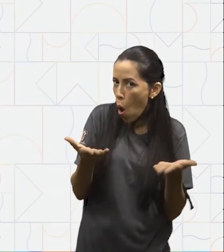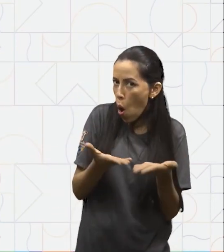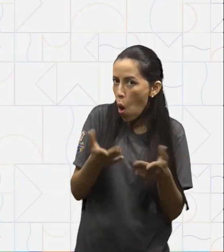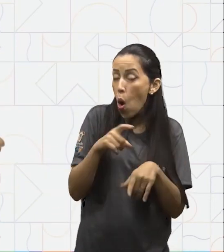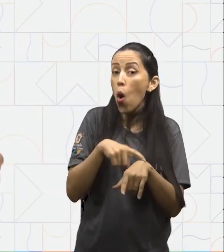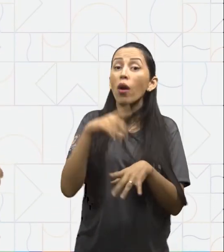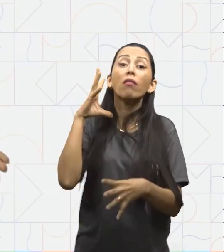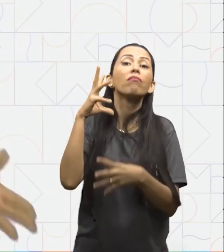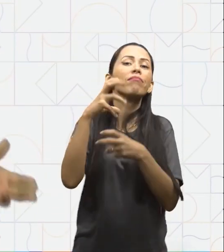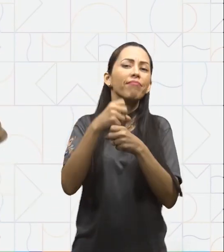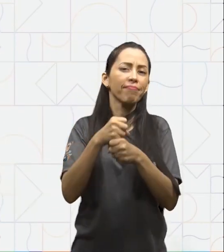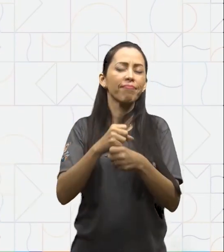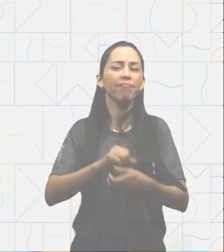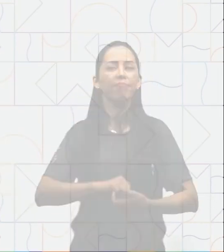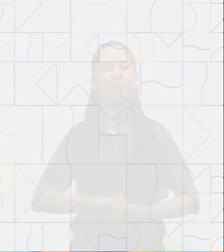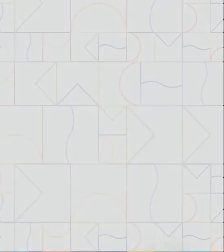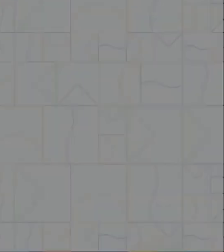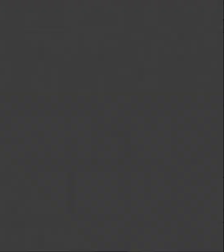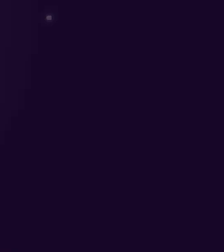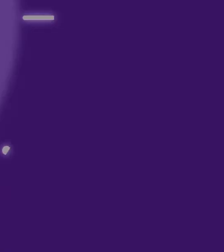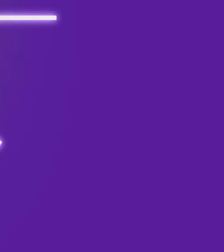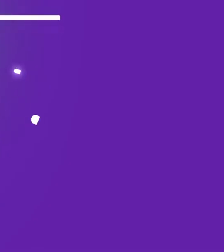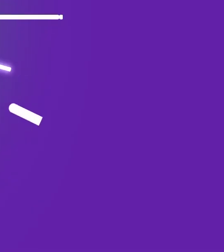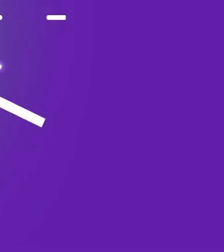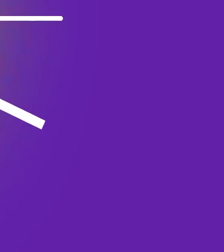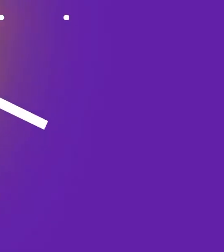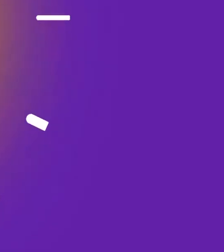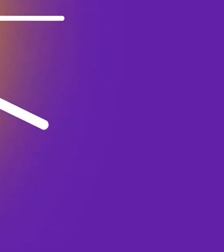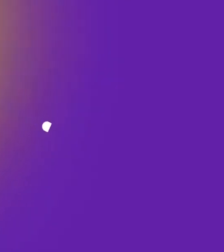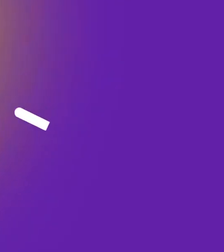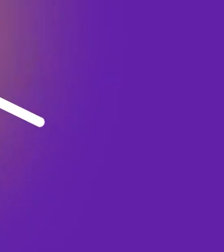de hoje. Chegou a hora da revisão.